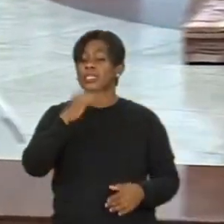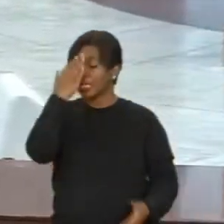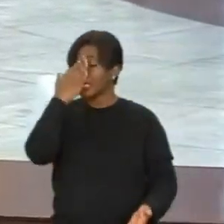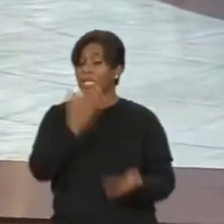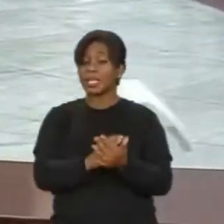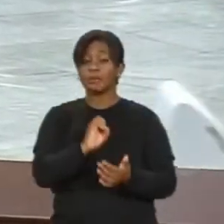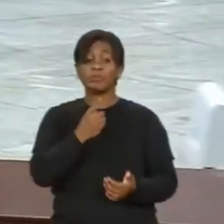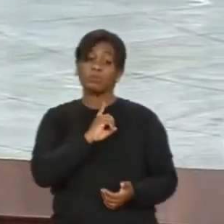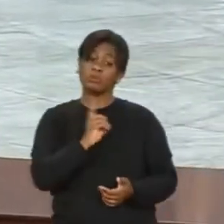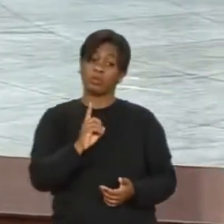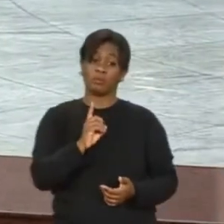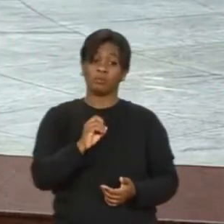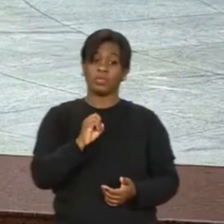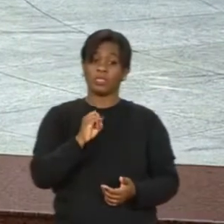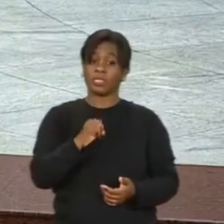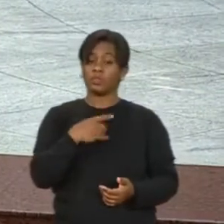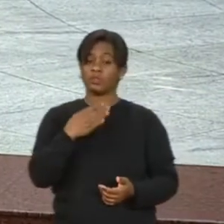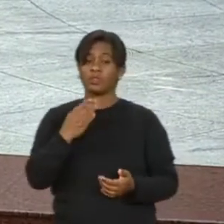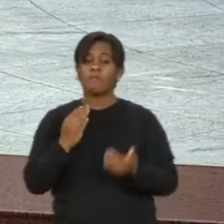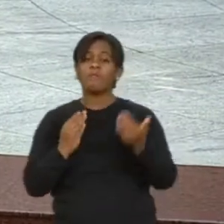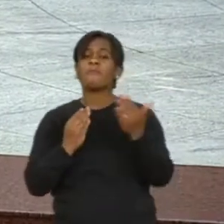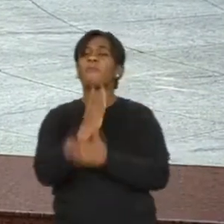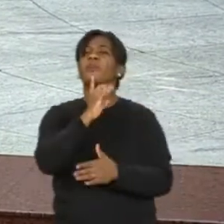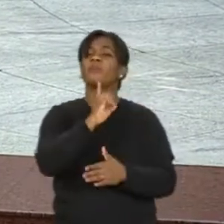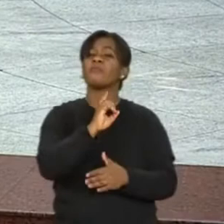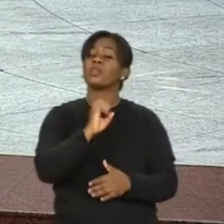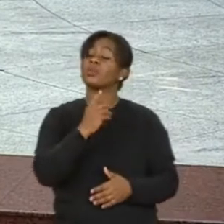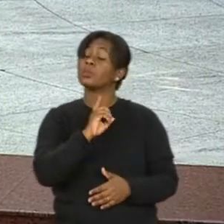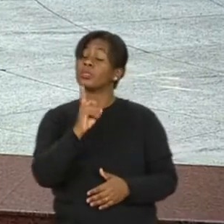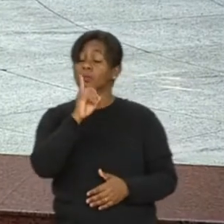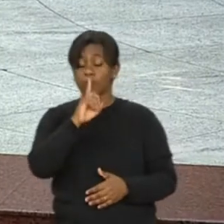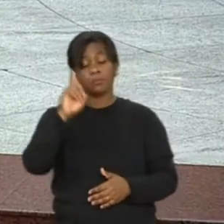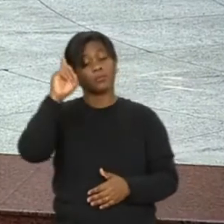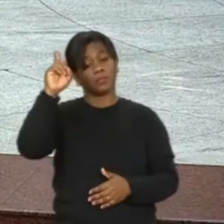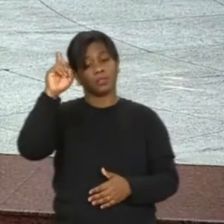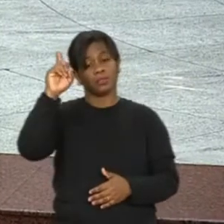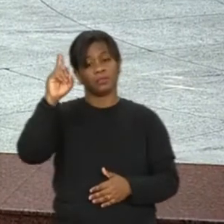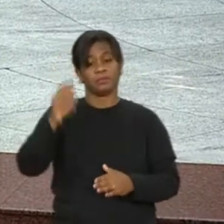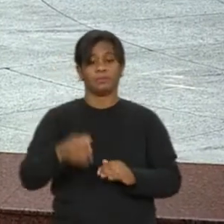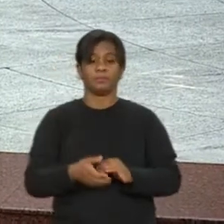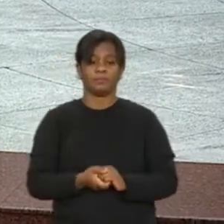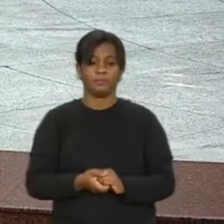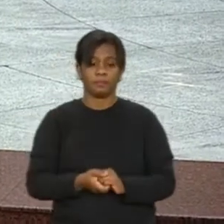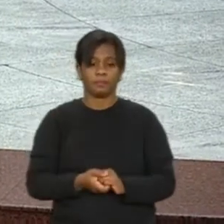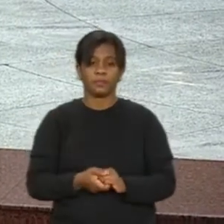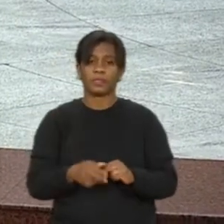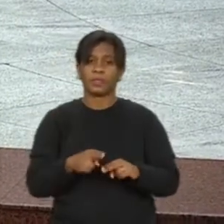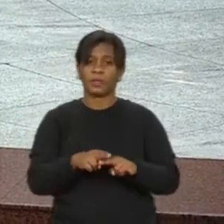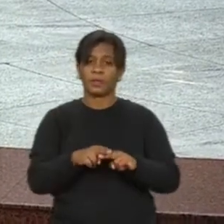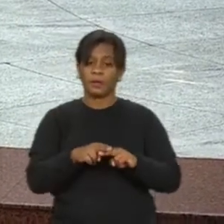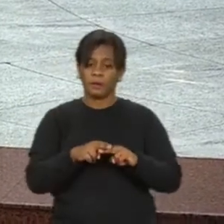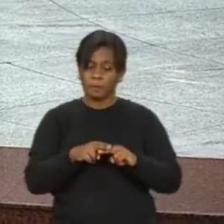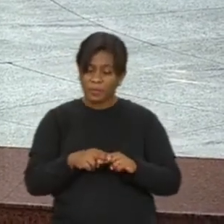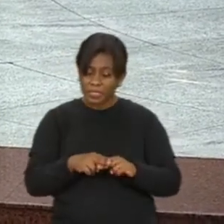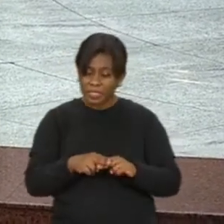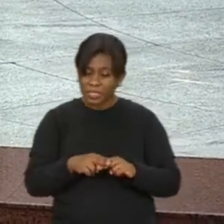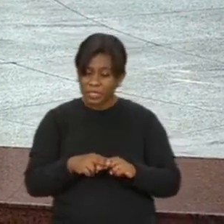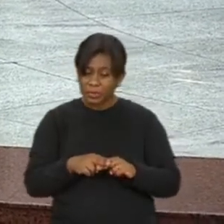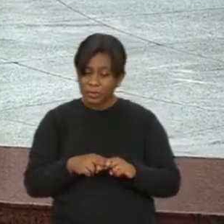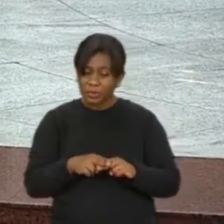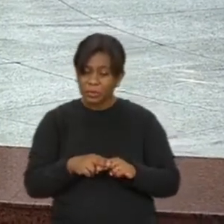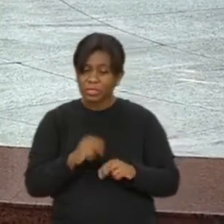não, se estamos sendo aprovados por Ele ou não sendo. Por isso que ele disse, ó, o temor de